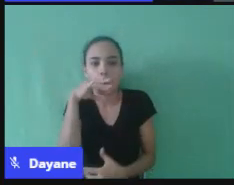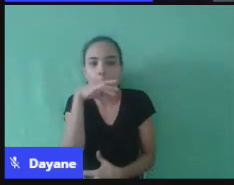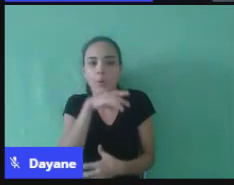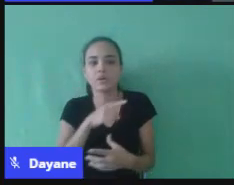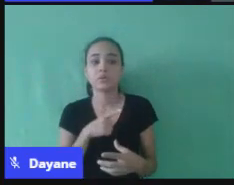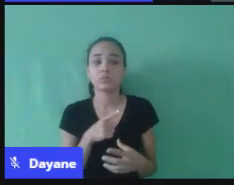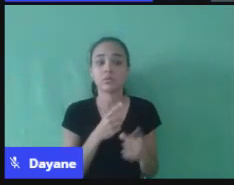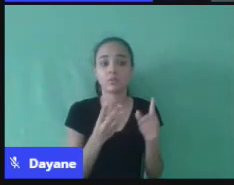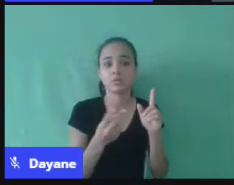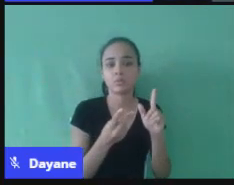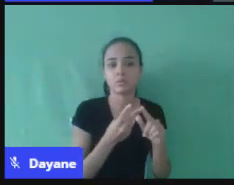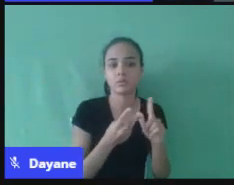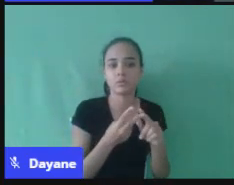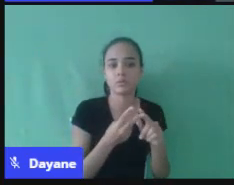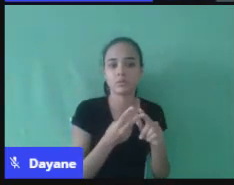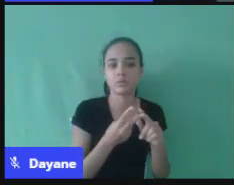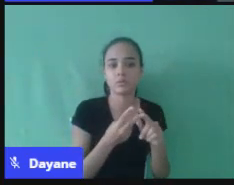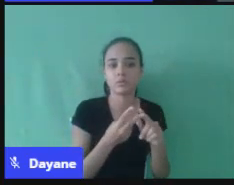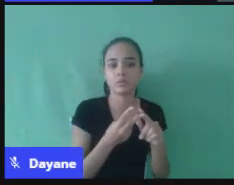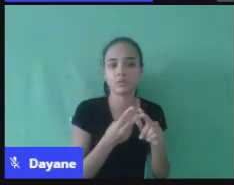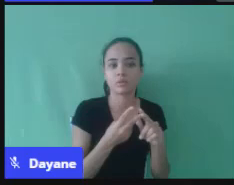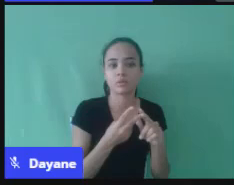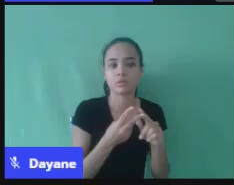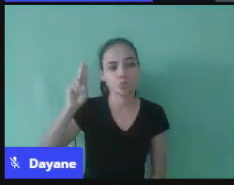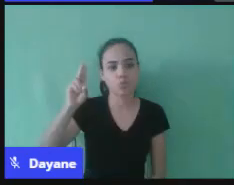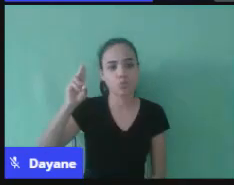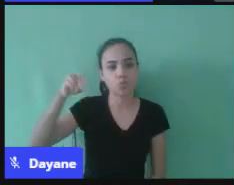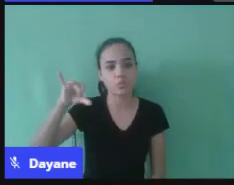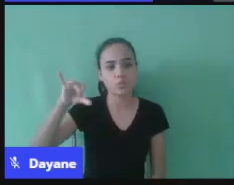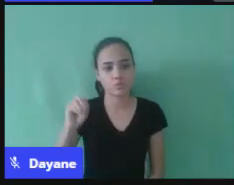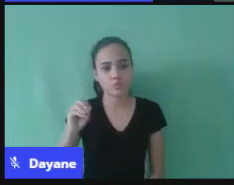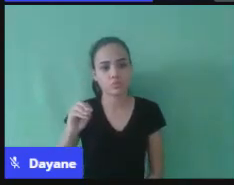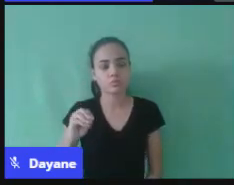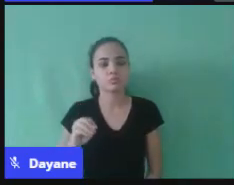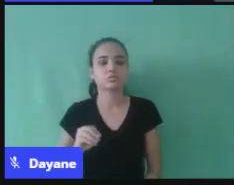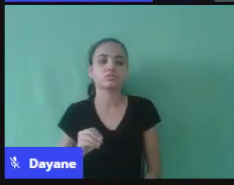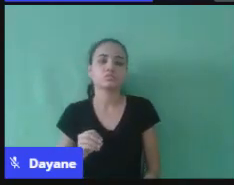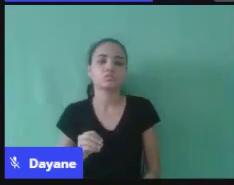definido, e próximo,